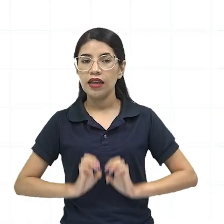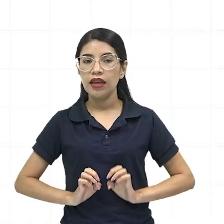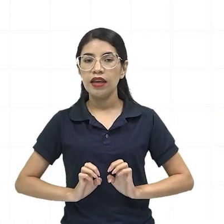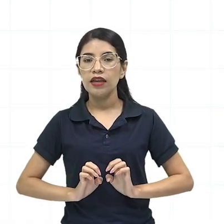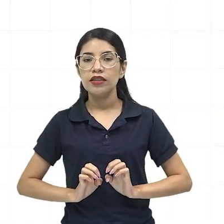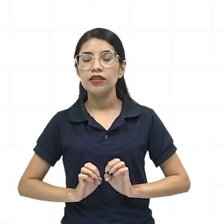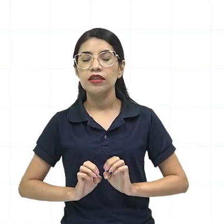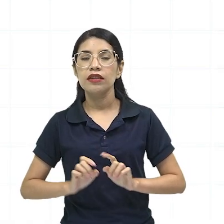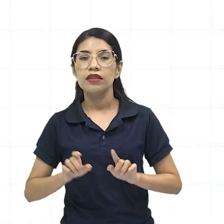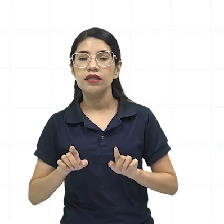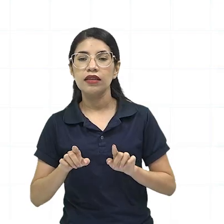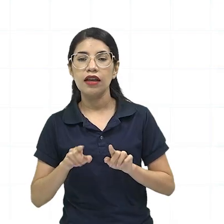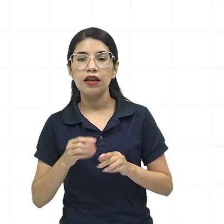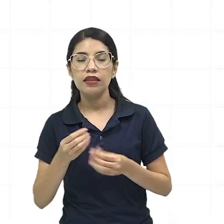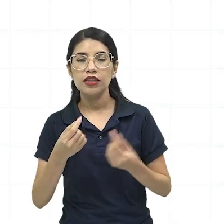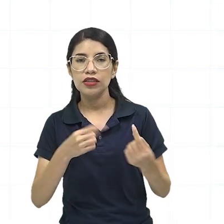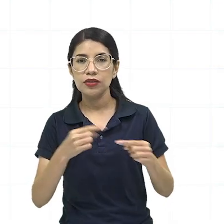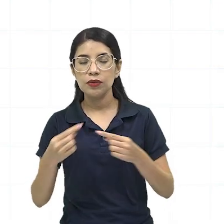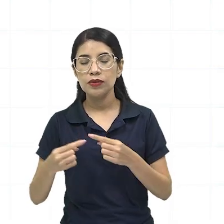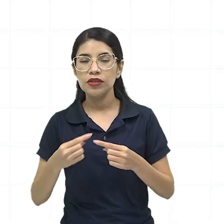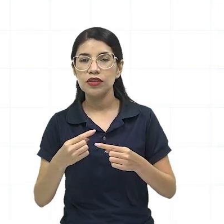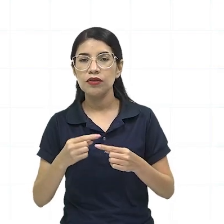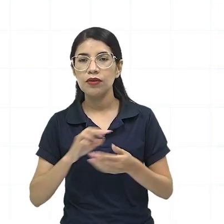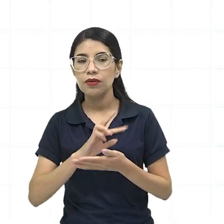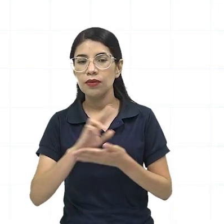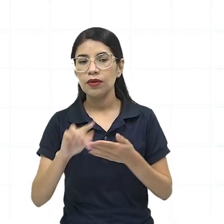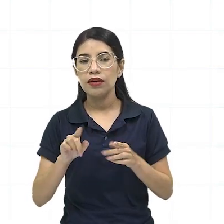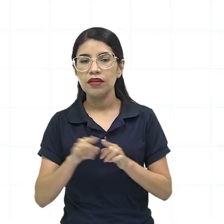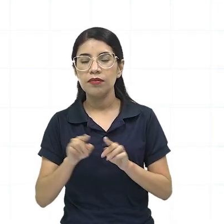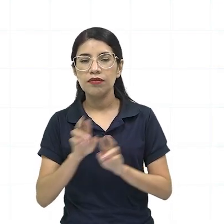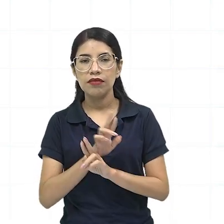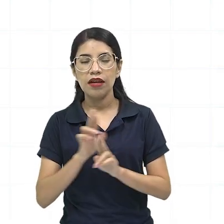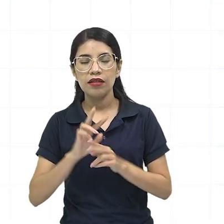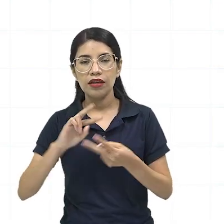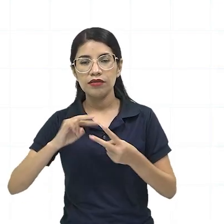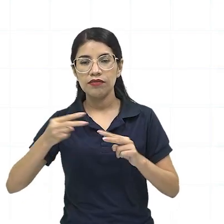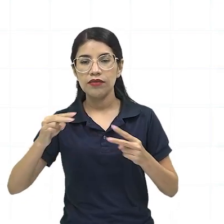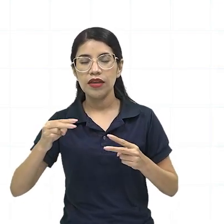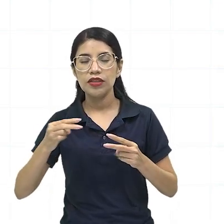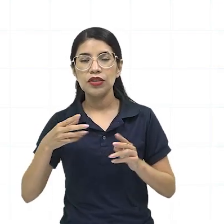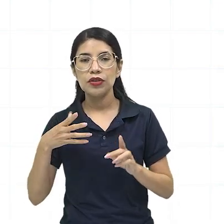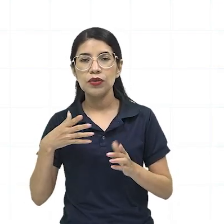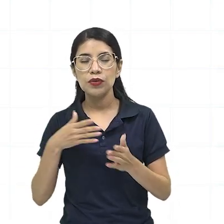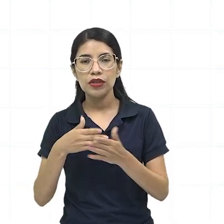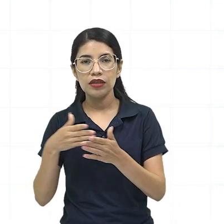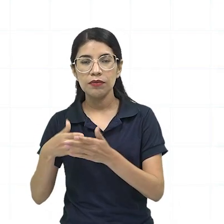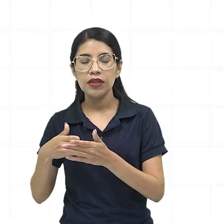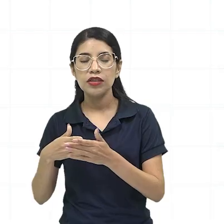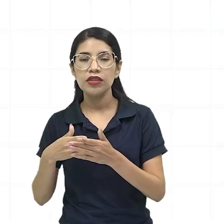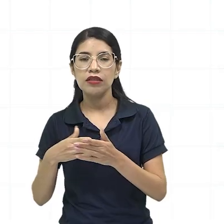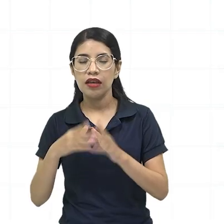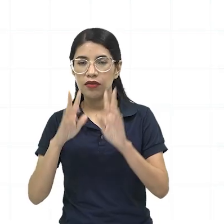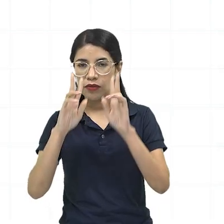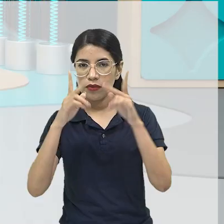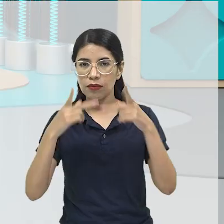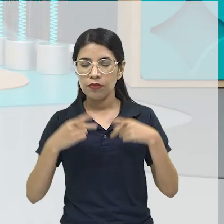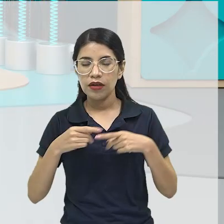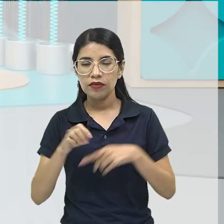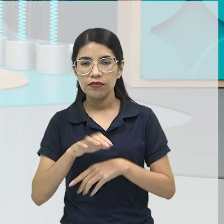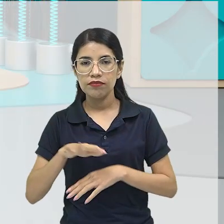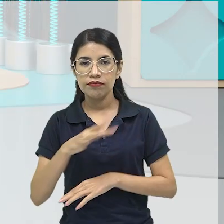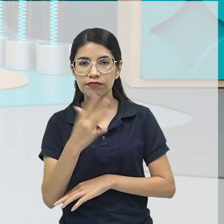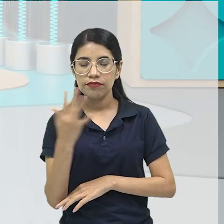engenharia genética, discutindo dilemas como a seleção genética em embriões e os limites da intervenção humana na